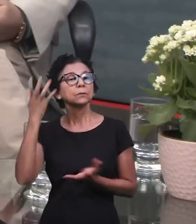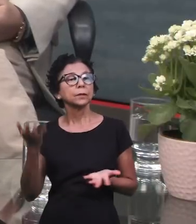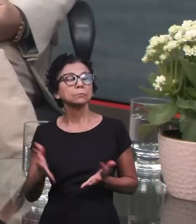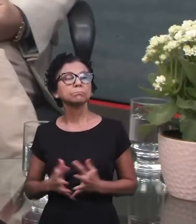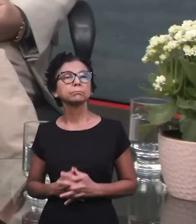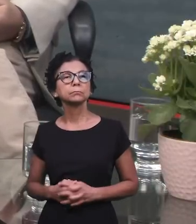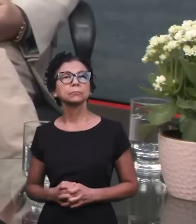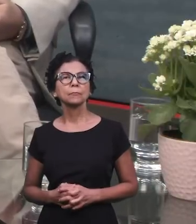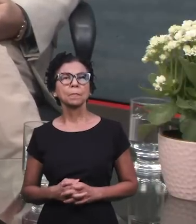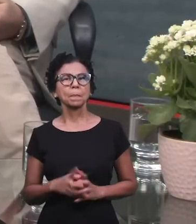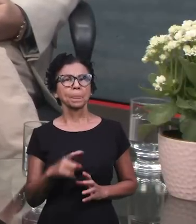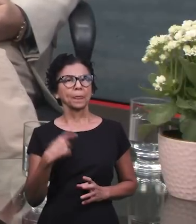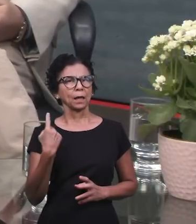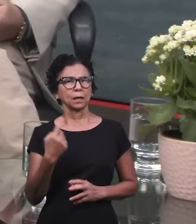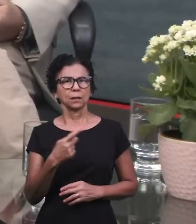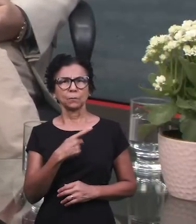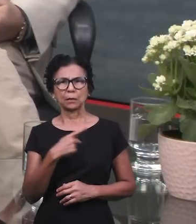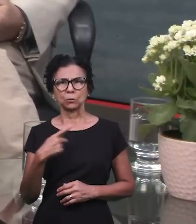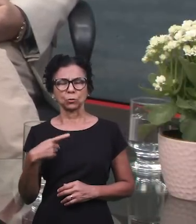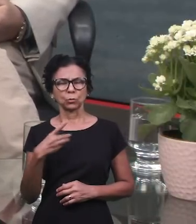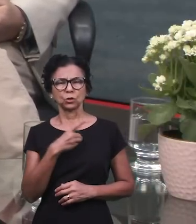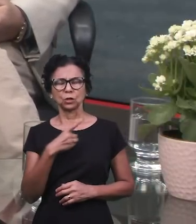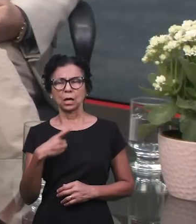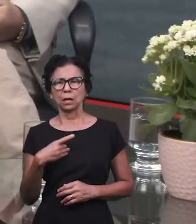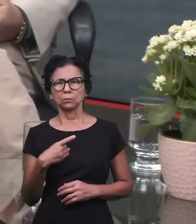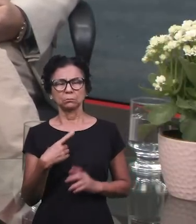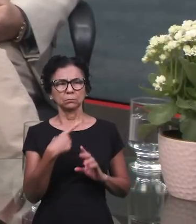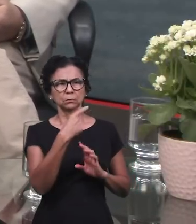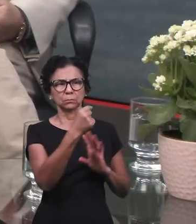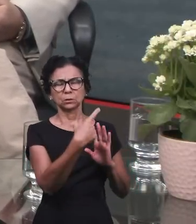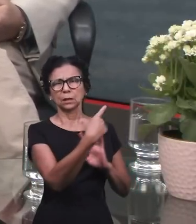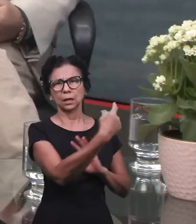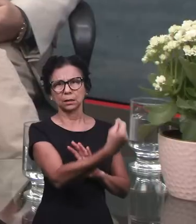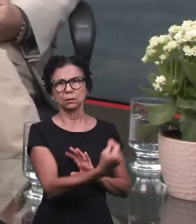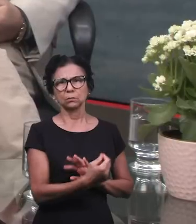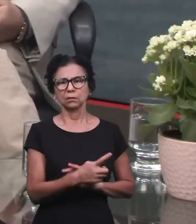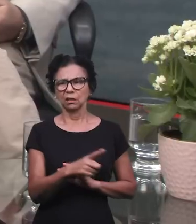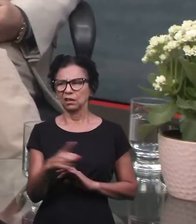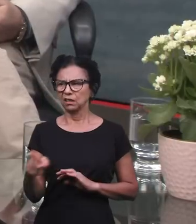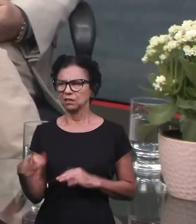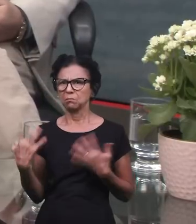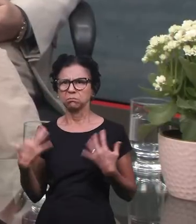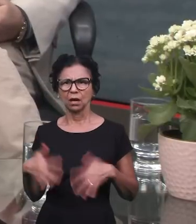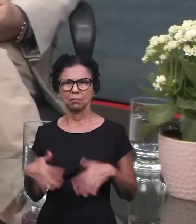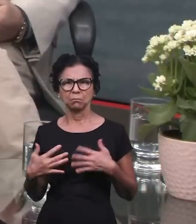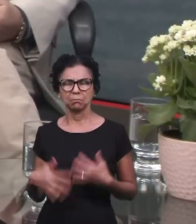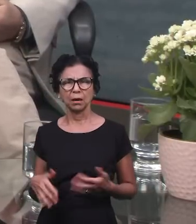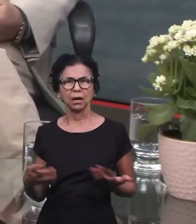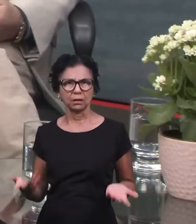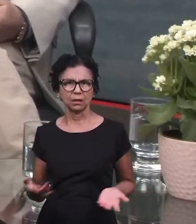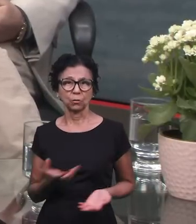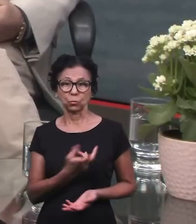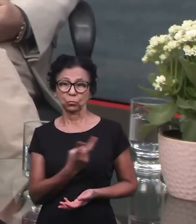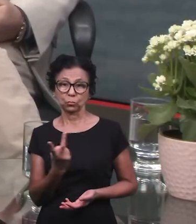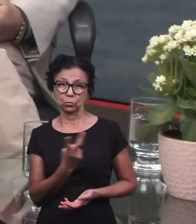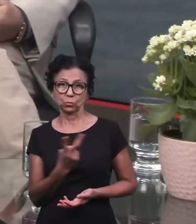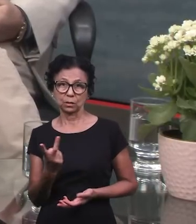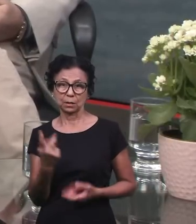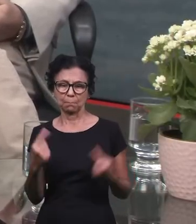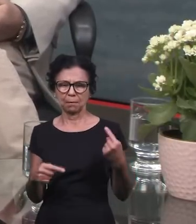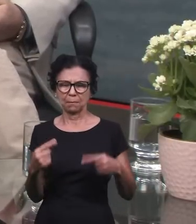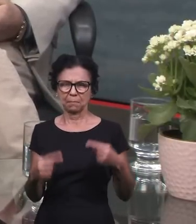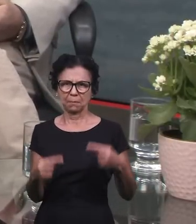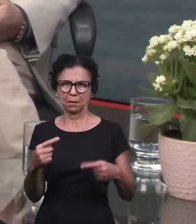nós saímos. Houve um primeiro sentimento de frustração do grupo, porque eles queriam muito debater ali com a presença do pastor, para o pastor dar razão a um ou a